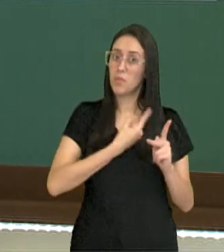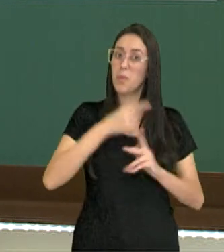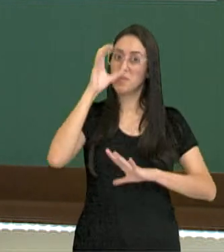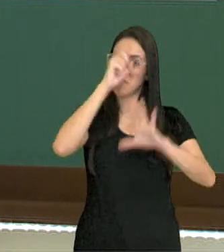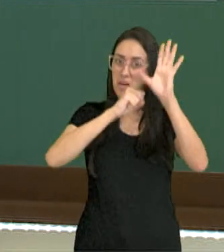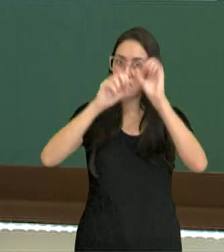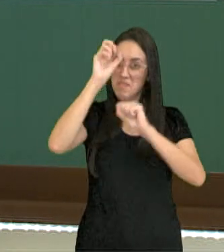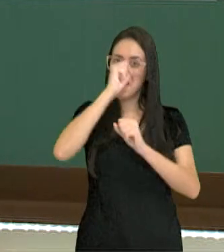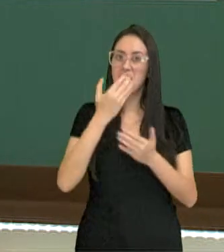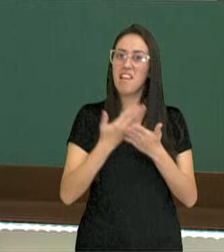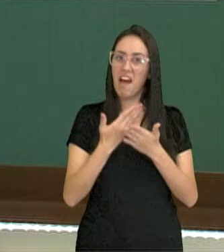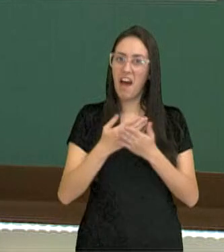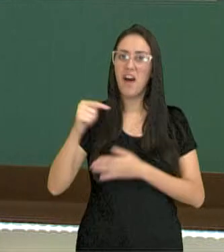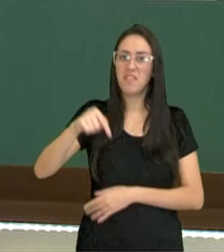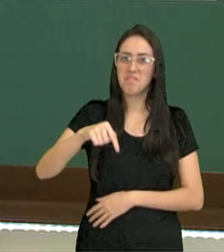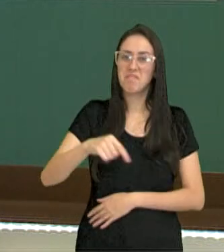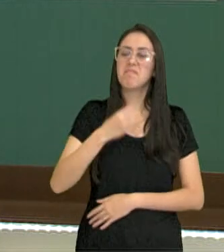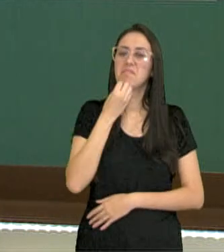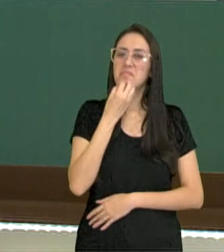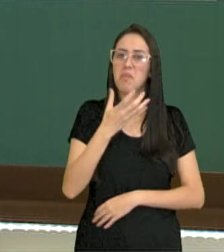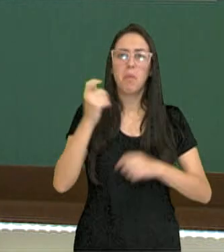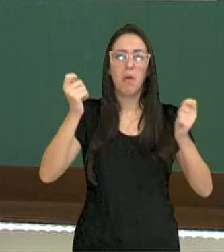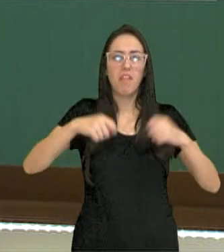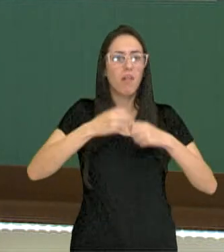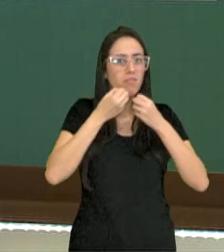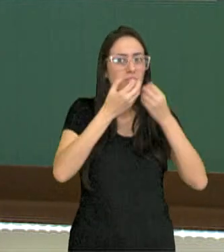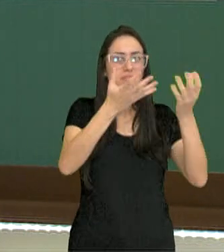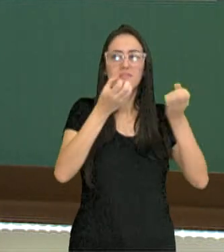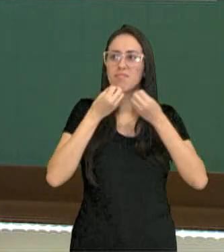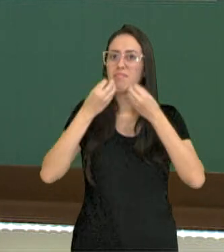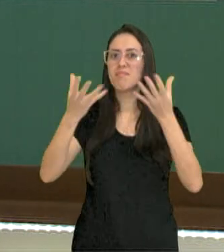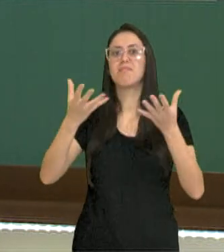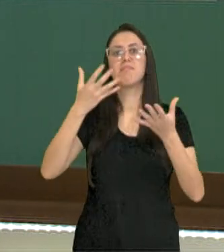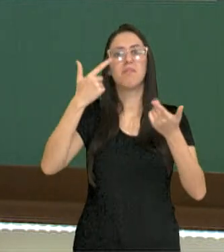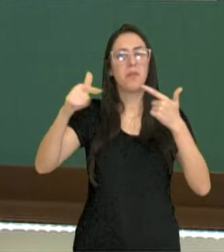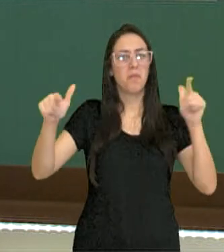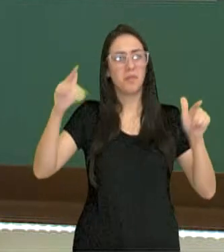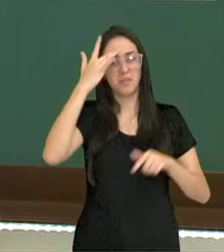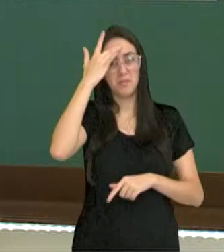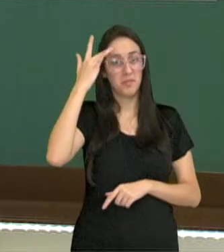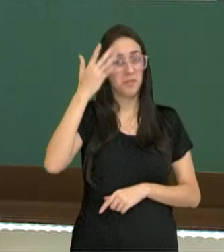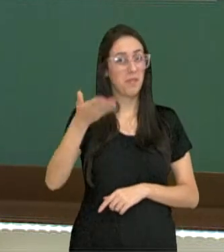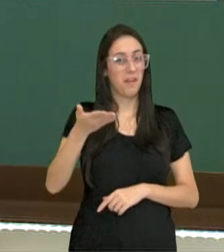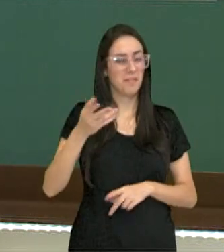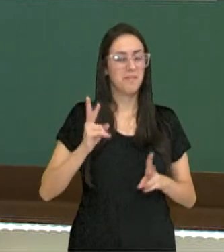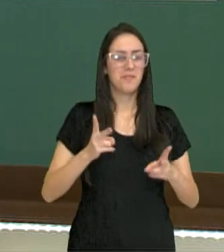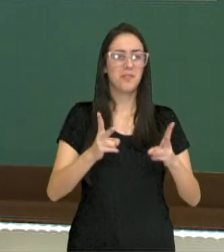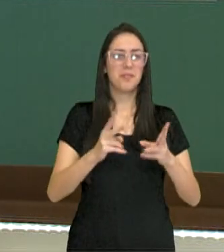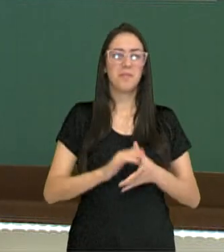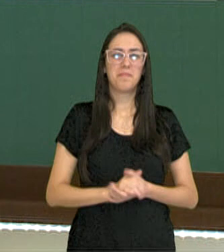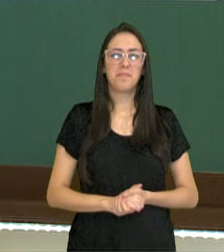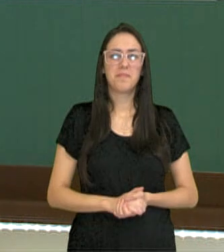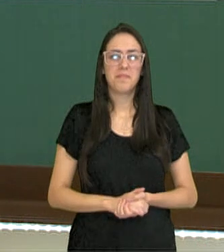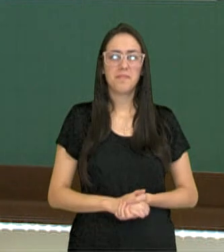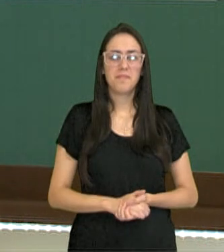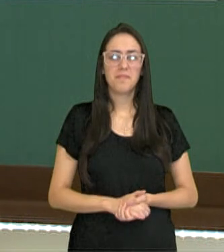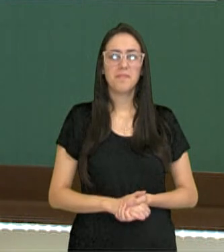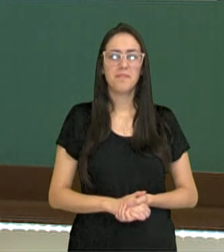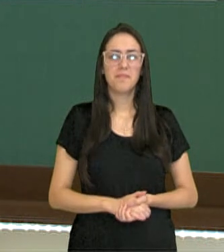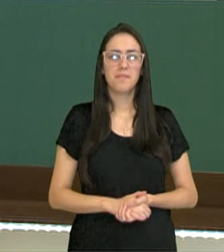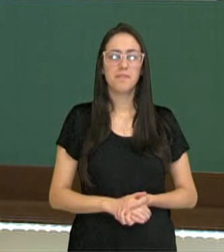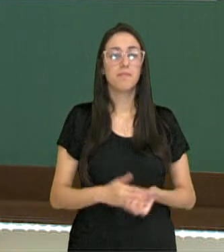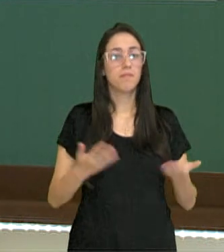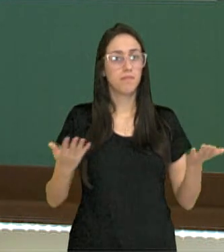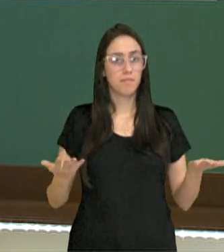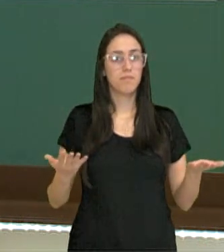nas aulas e a gente pode contar e explicar para a nossa família. Não é legal, né? Então vamos continuar? Já que estamos falando